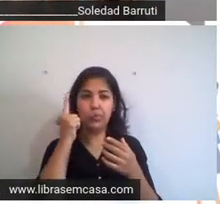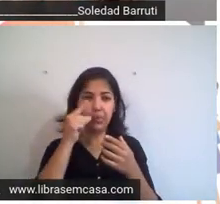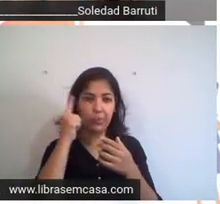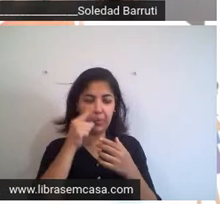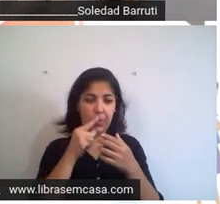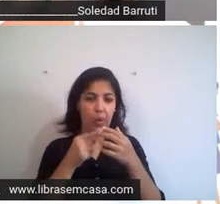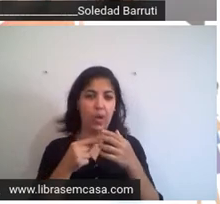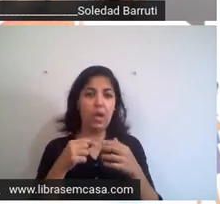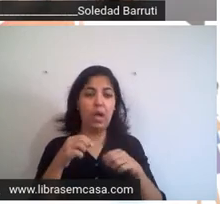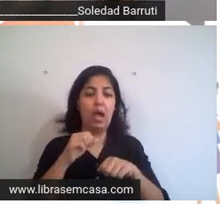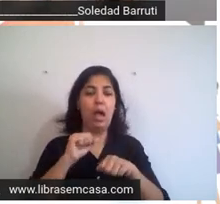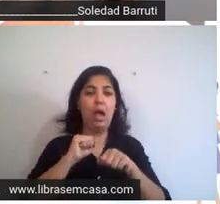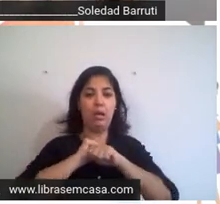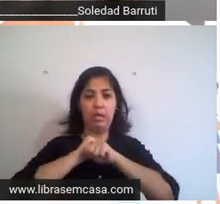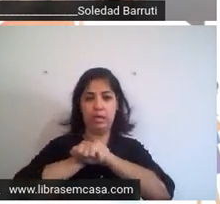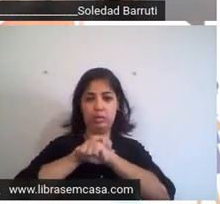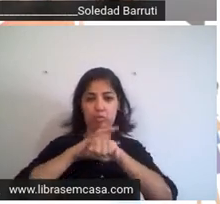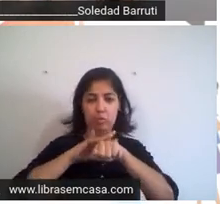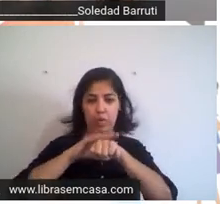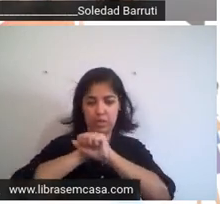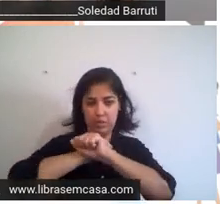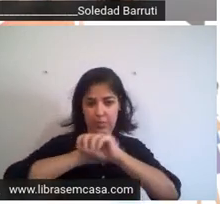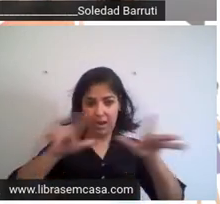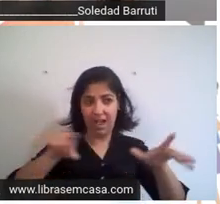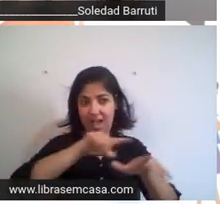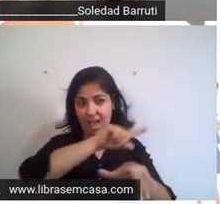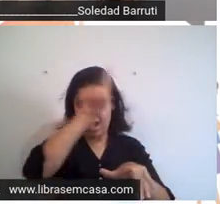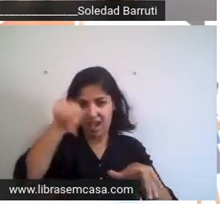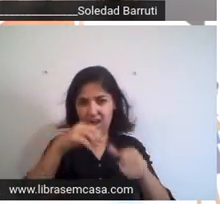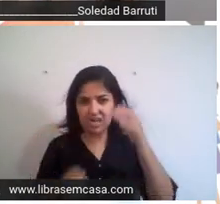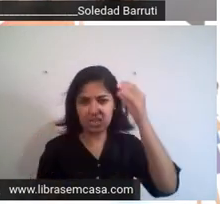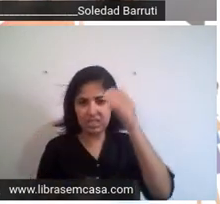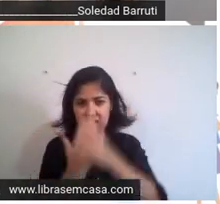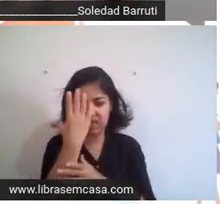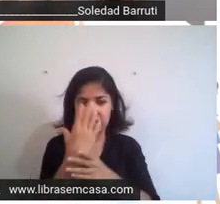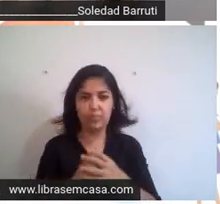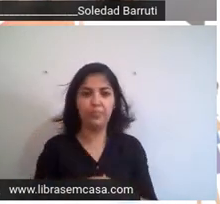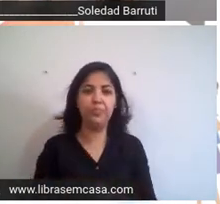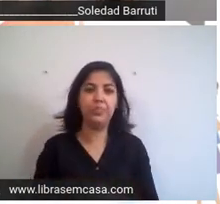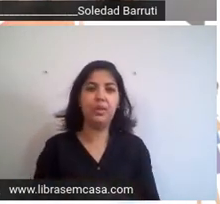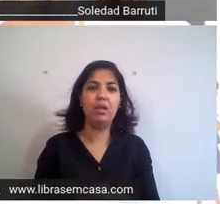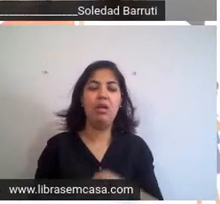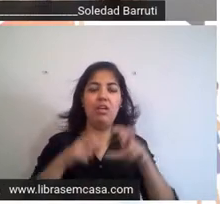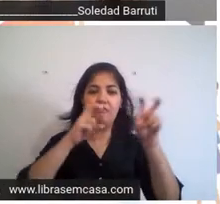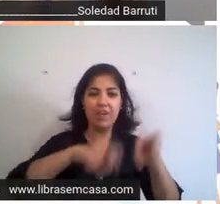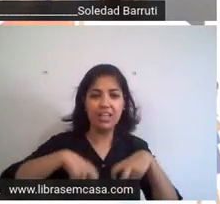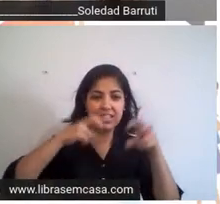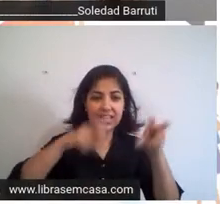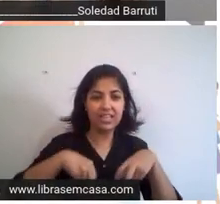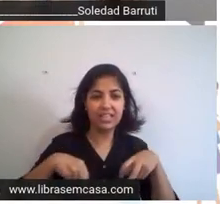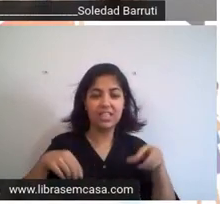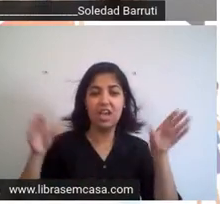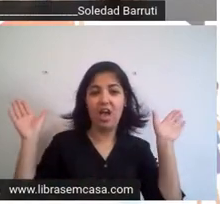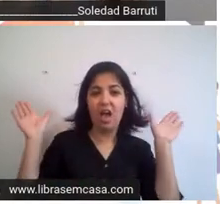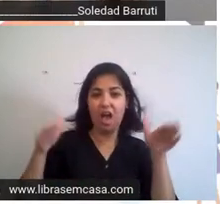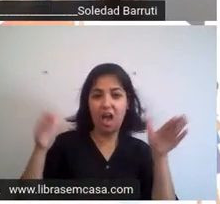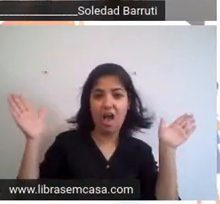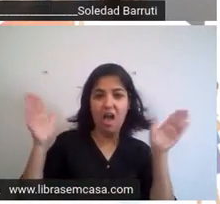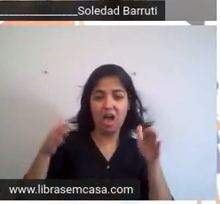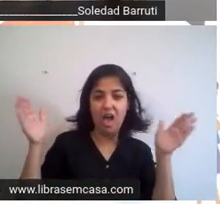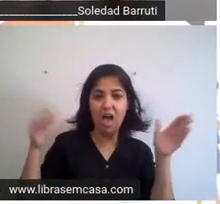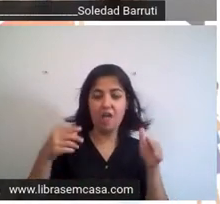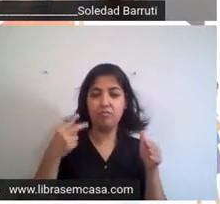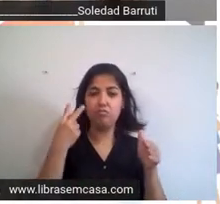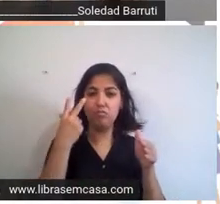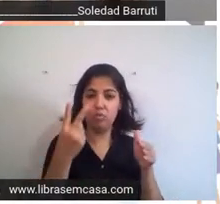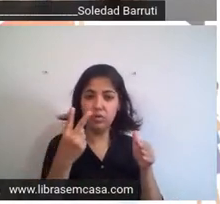traz um exemplo de, por exemplo, determinadas empresas que têm fazendas de aves em dois países, e em um determinado momento em que um dos